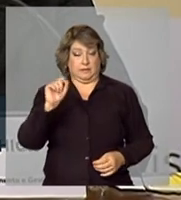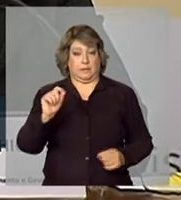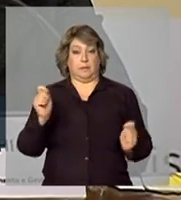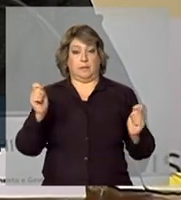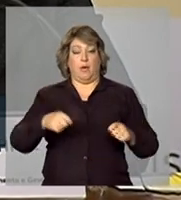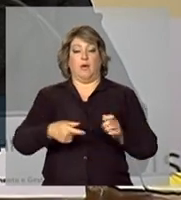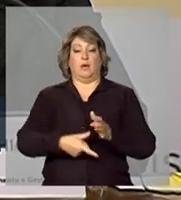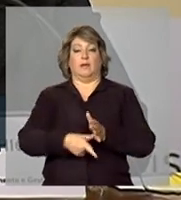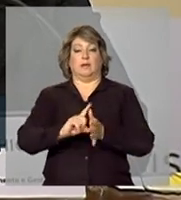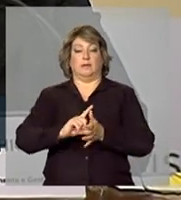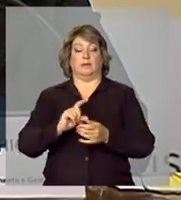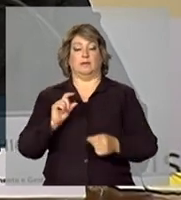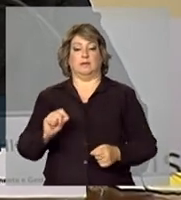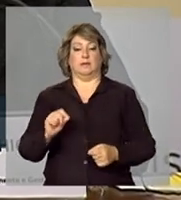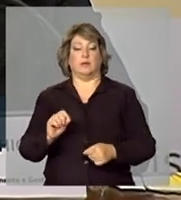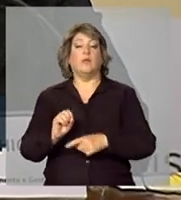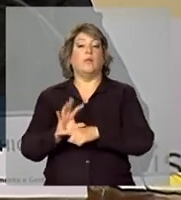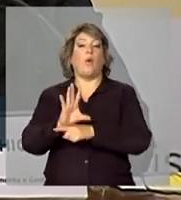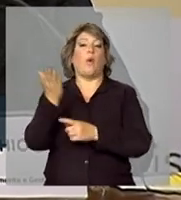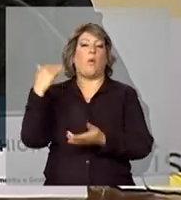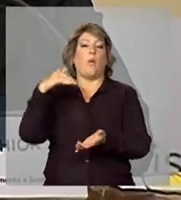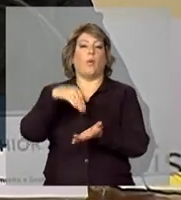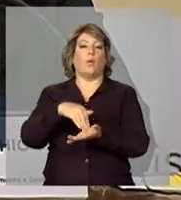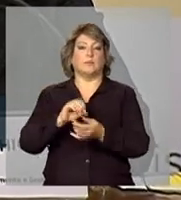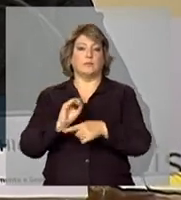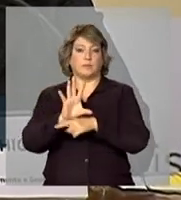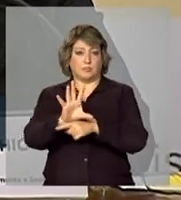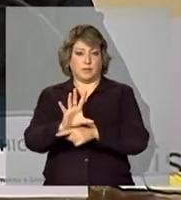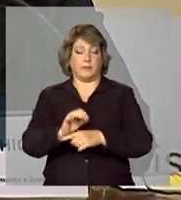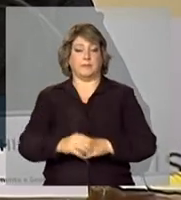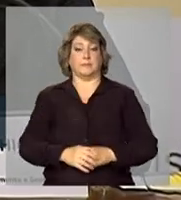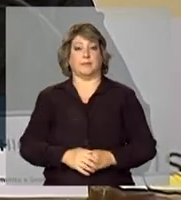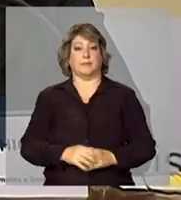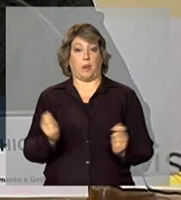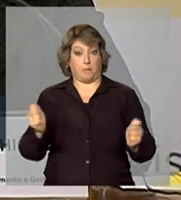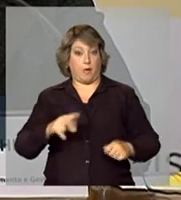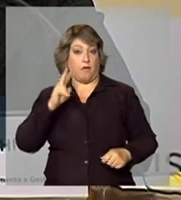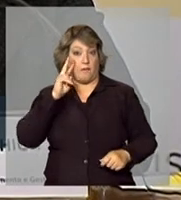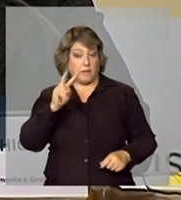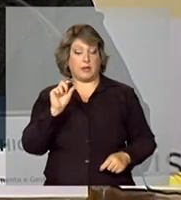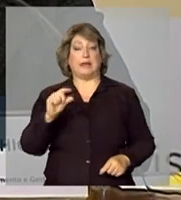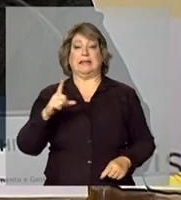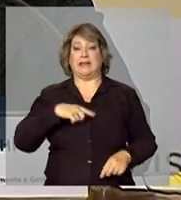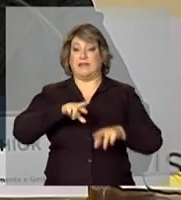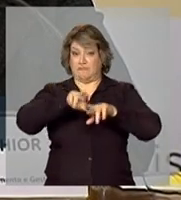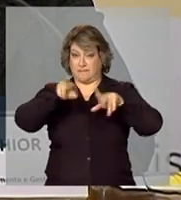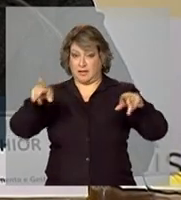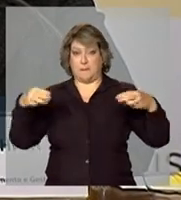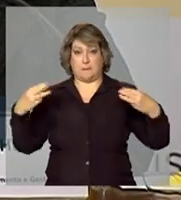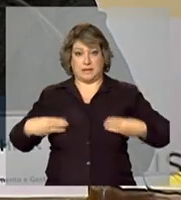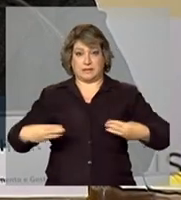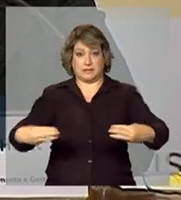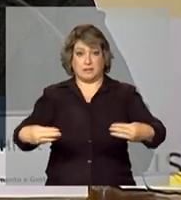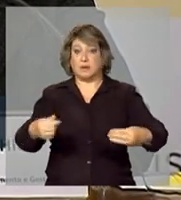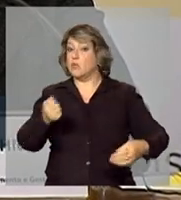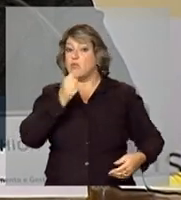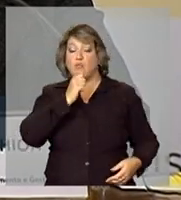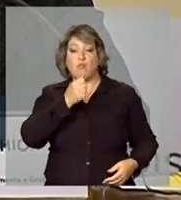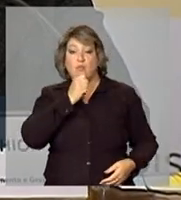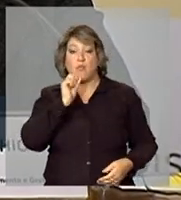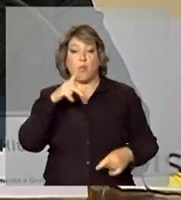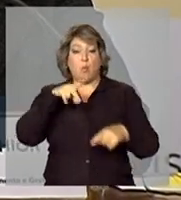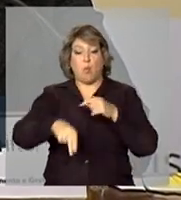puder voltar a última tela é tem vários ministérios que não foram contingenciados